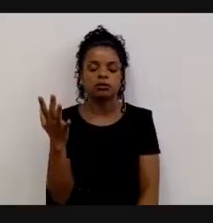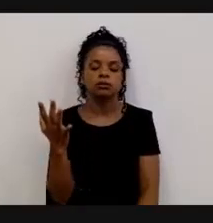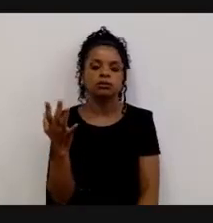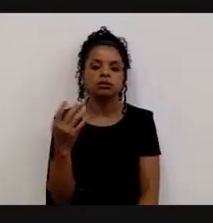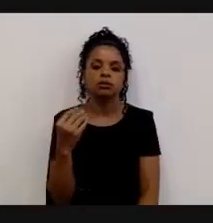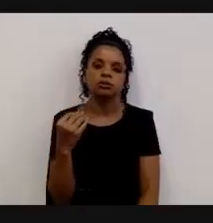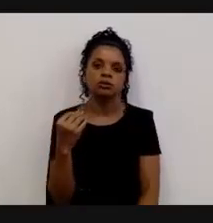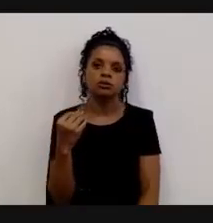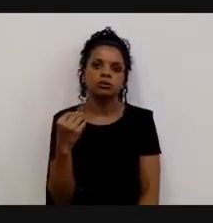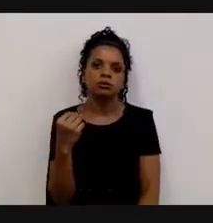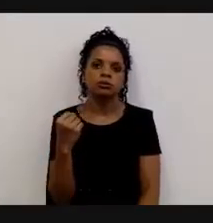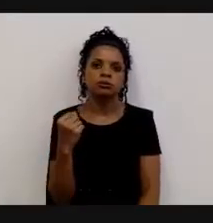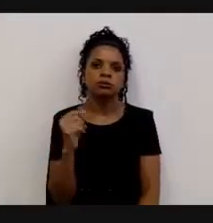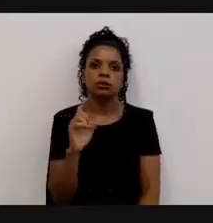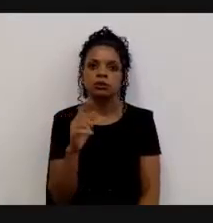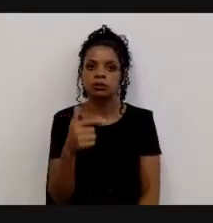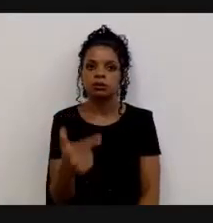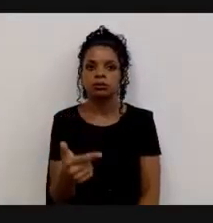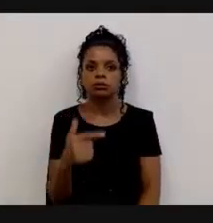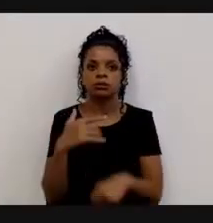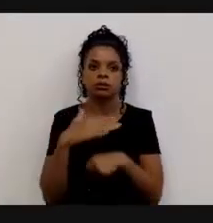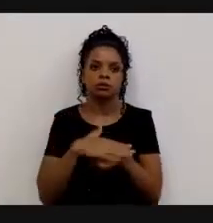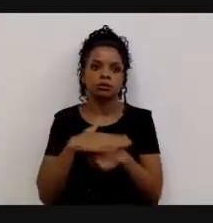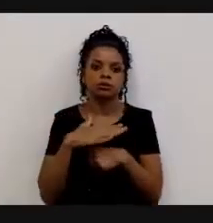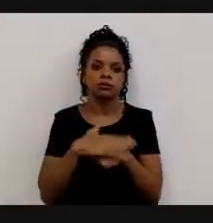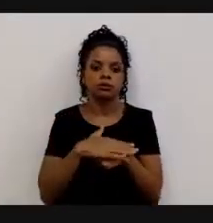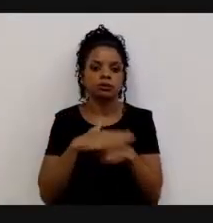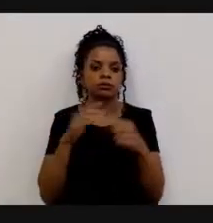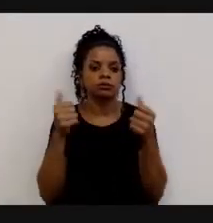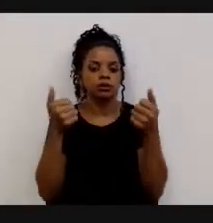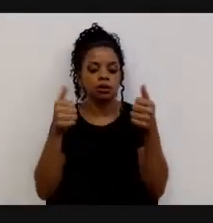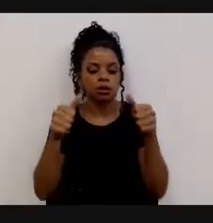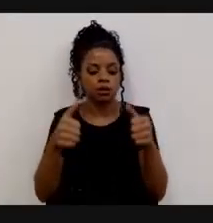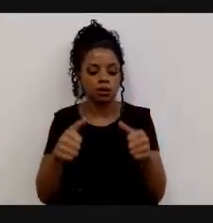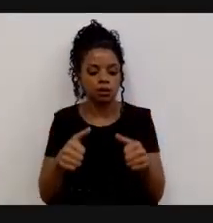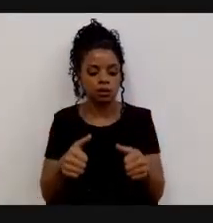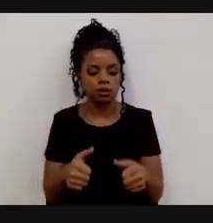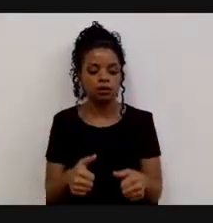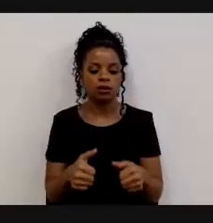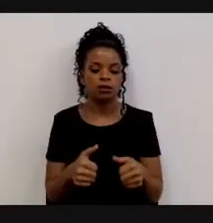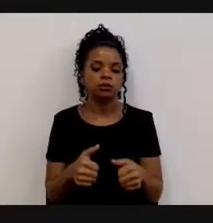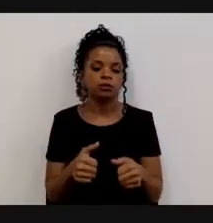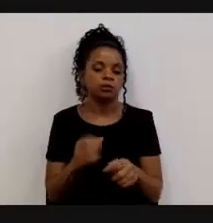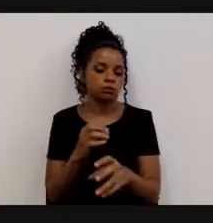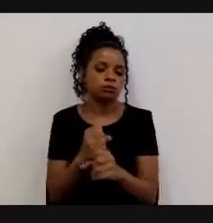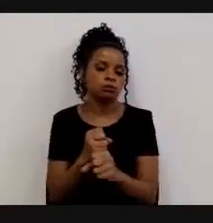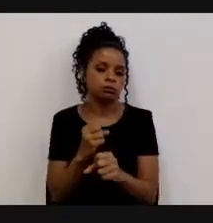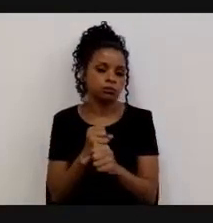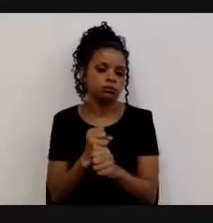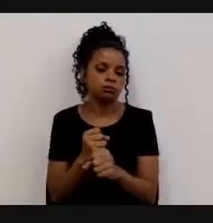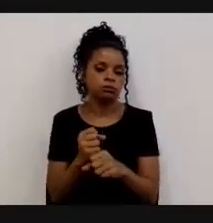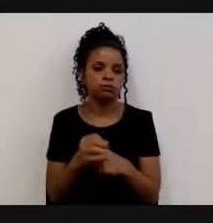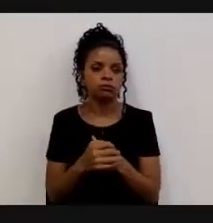de planilhas, e depois disso foi feita essa análise mais empírica.